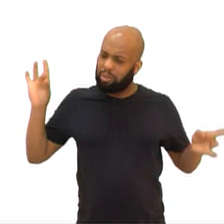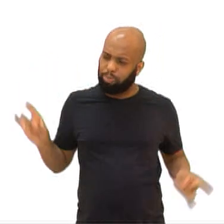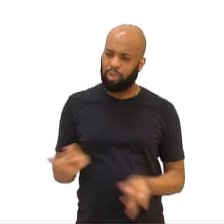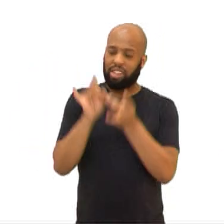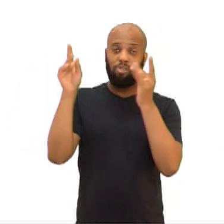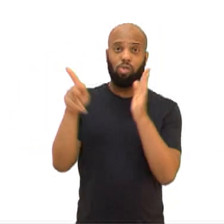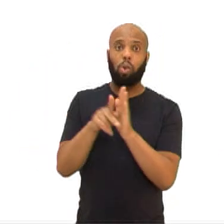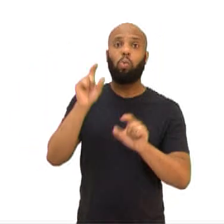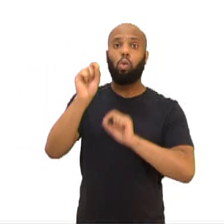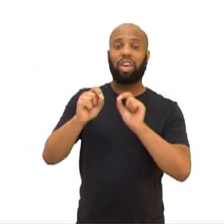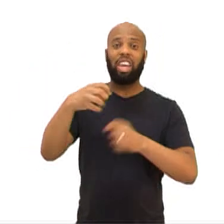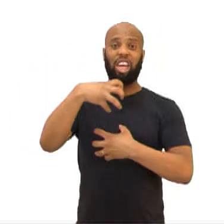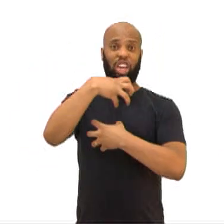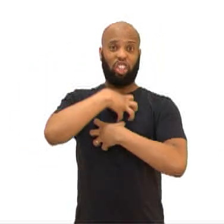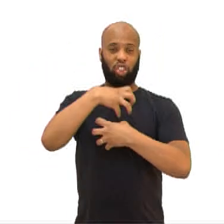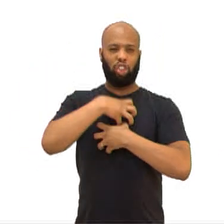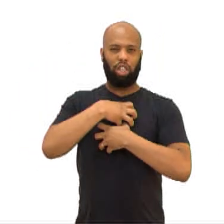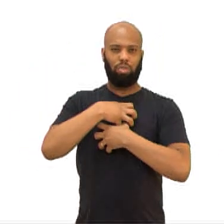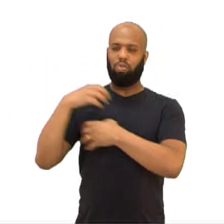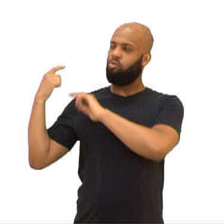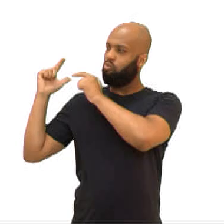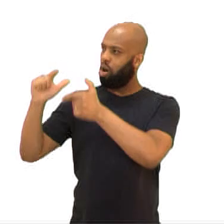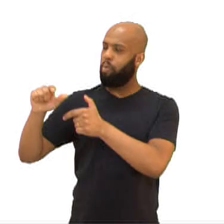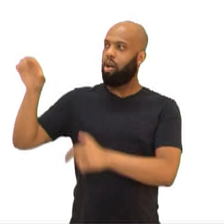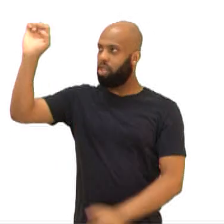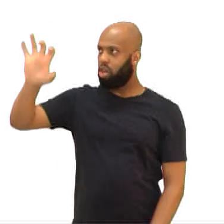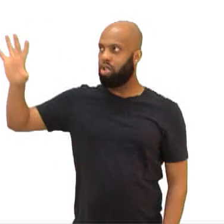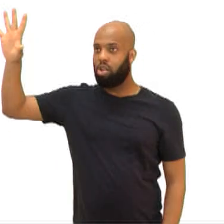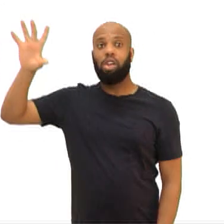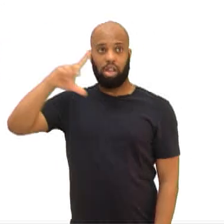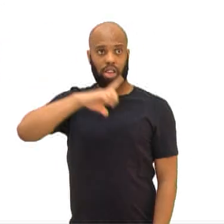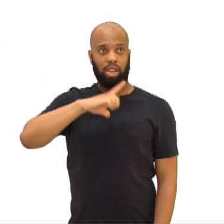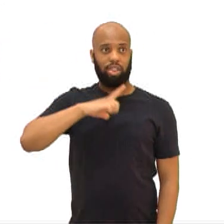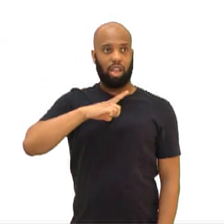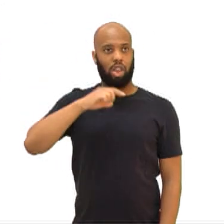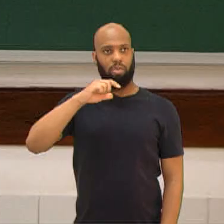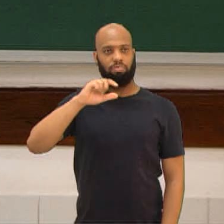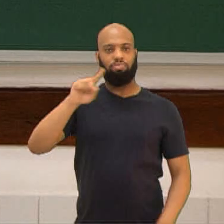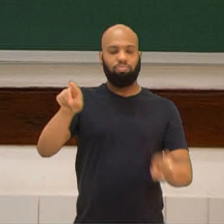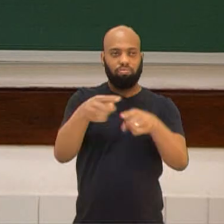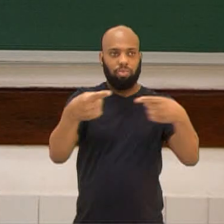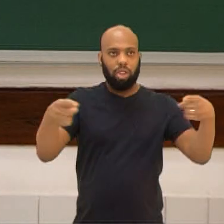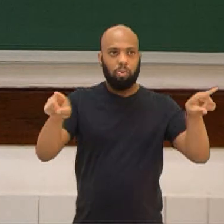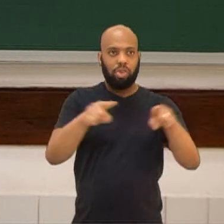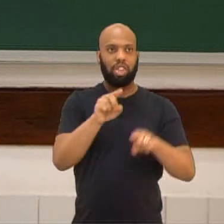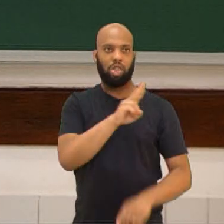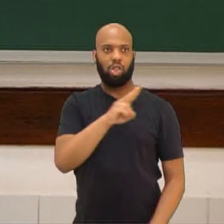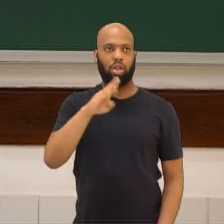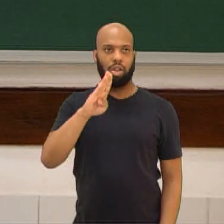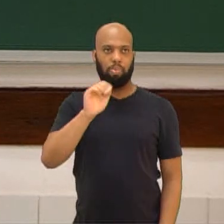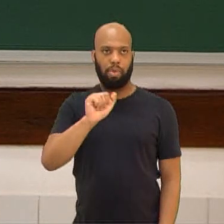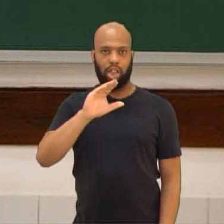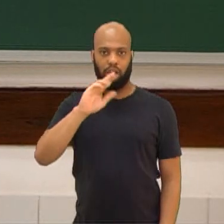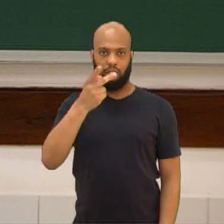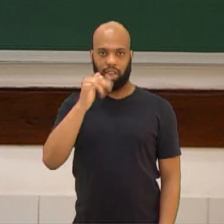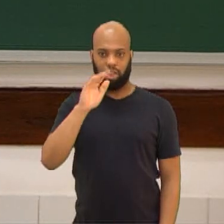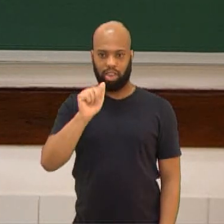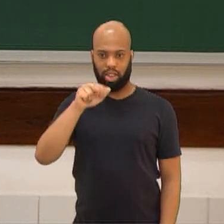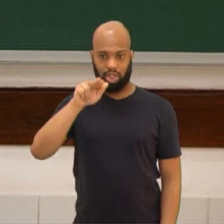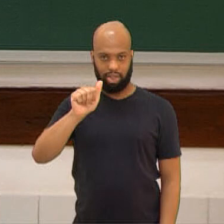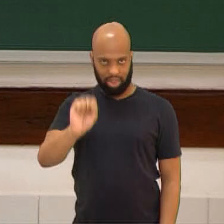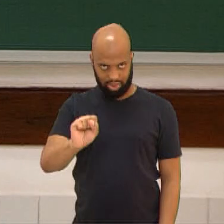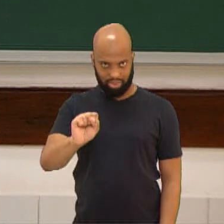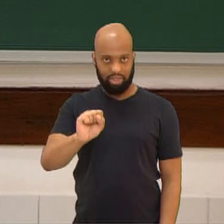europeia. A gente pode citar como exemplo as baquianas brasileiras, que é uma música que vai ser uma referência ao Bach, grande